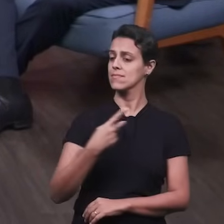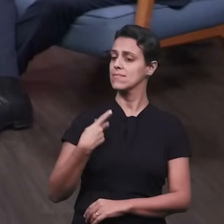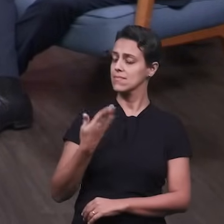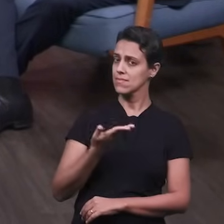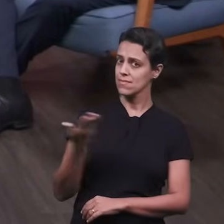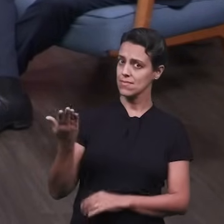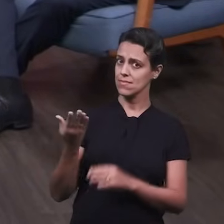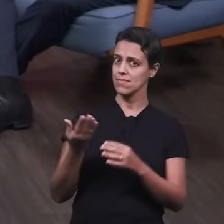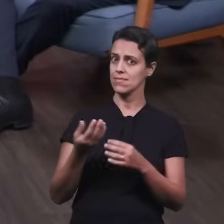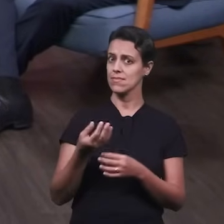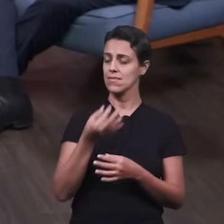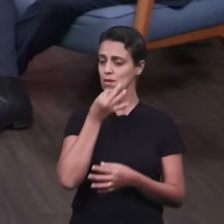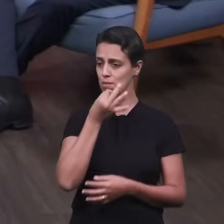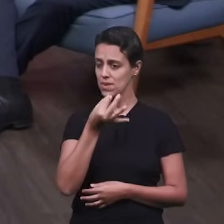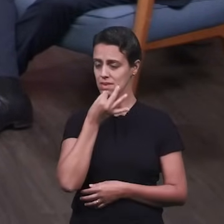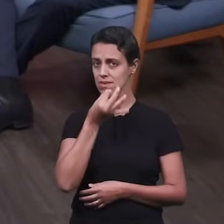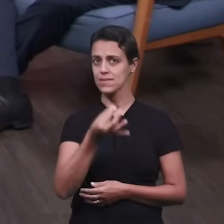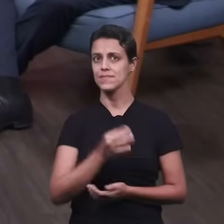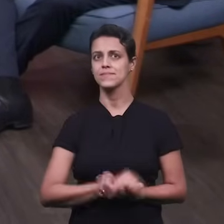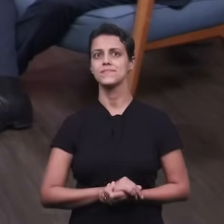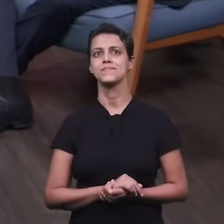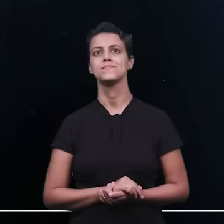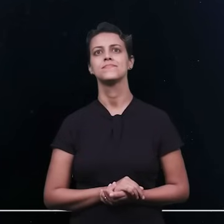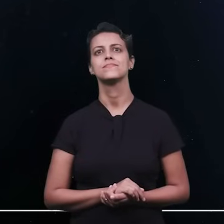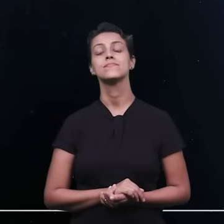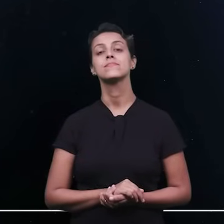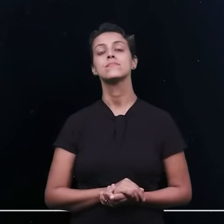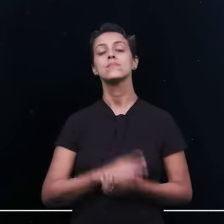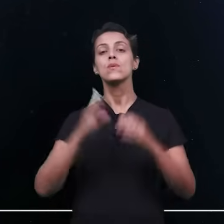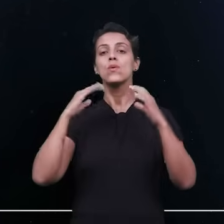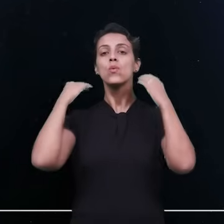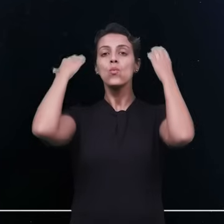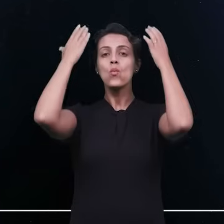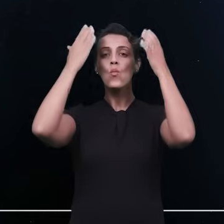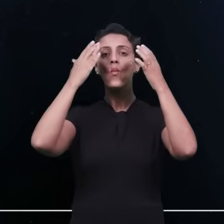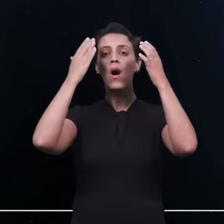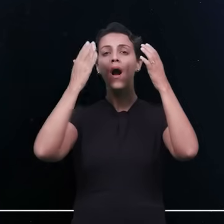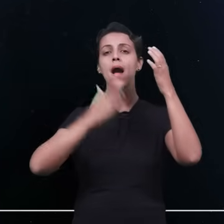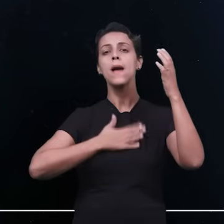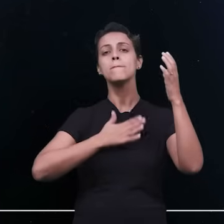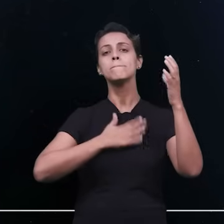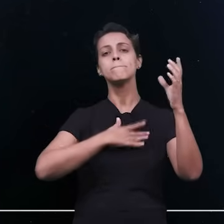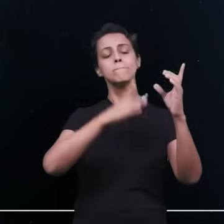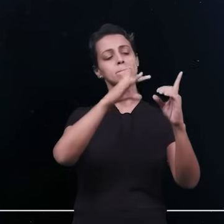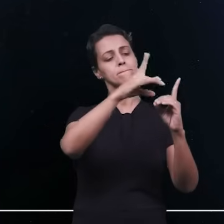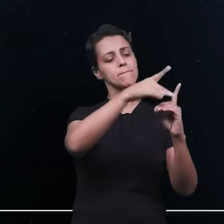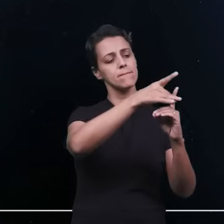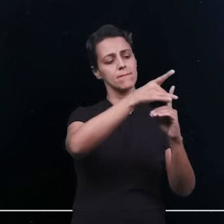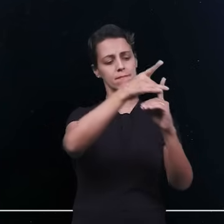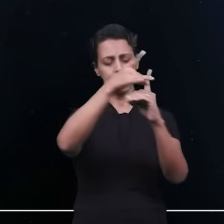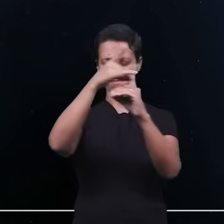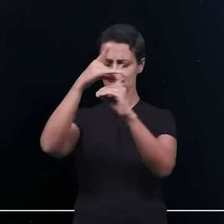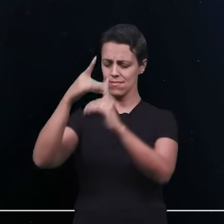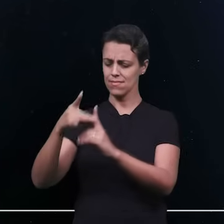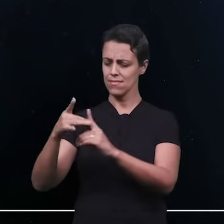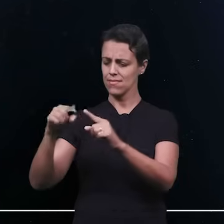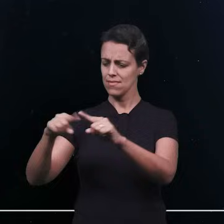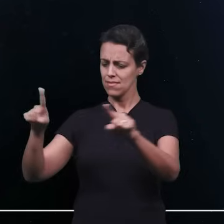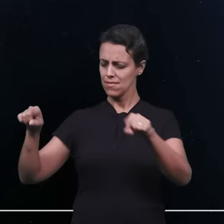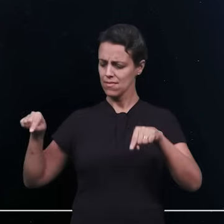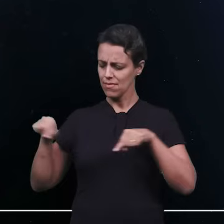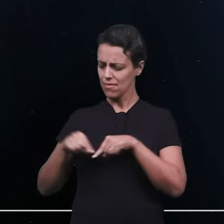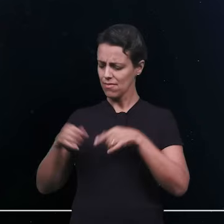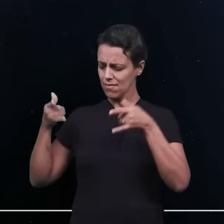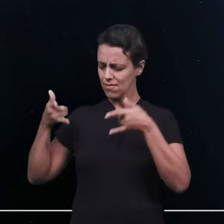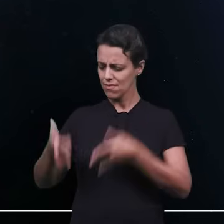façam os seus comentários. A expressão é a seguinte: o rei me introduziu nas suas